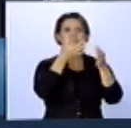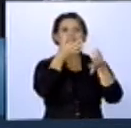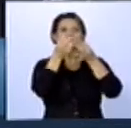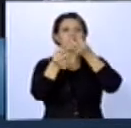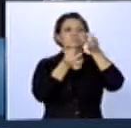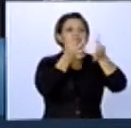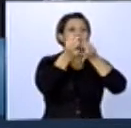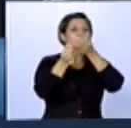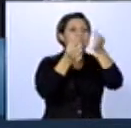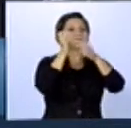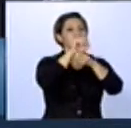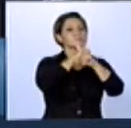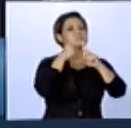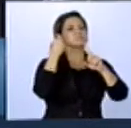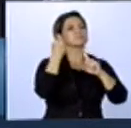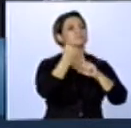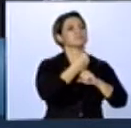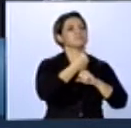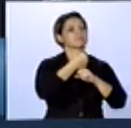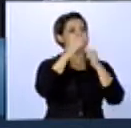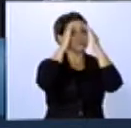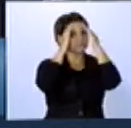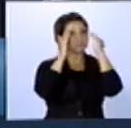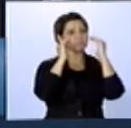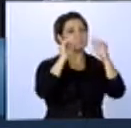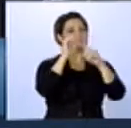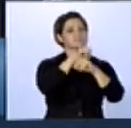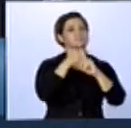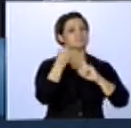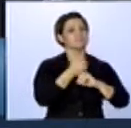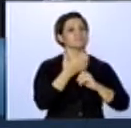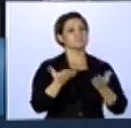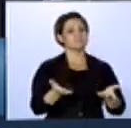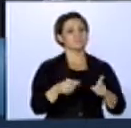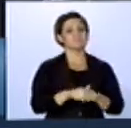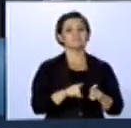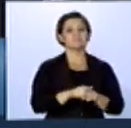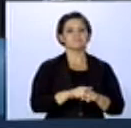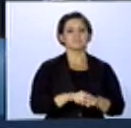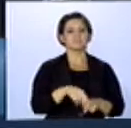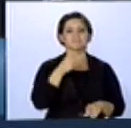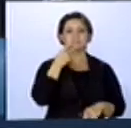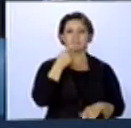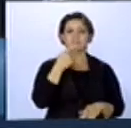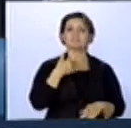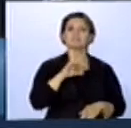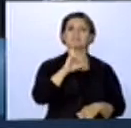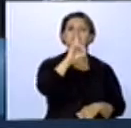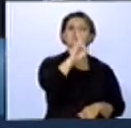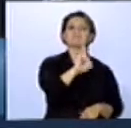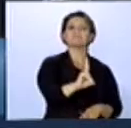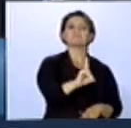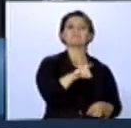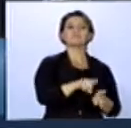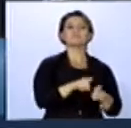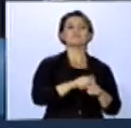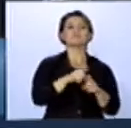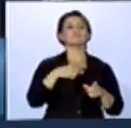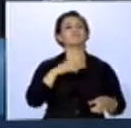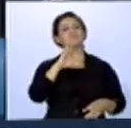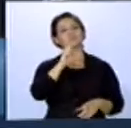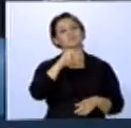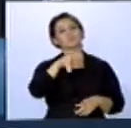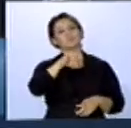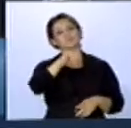sociedade seja ouvida dizer que um estado ideal de direito seria aquele que os consumidores